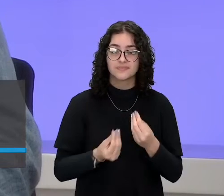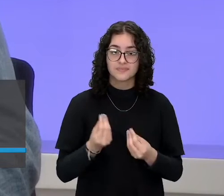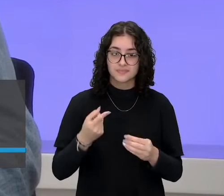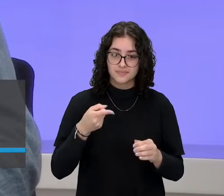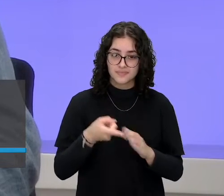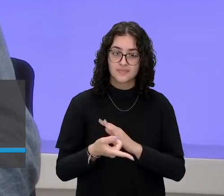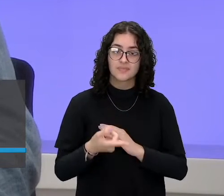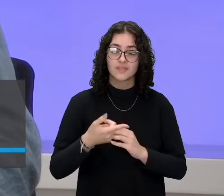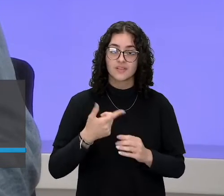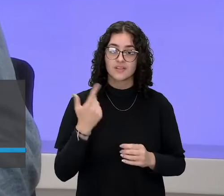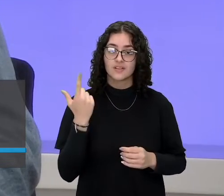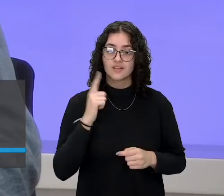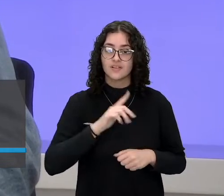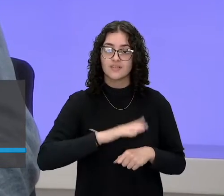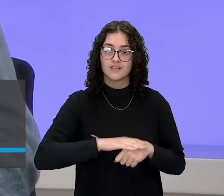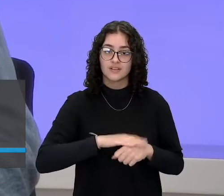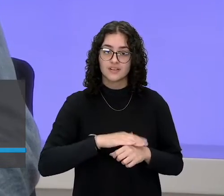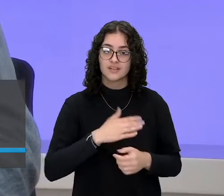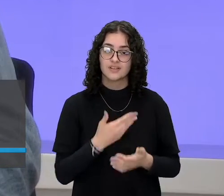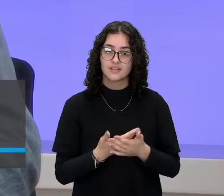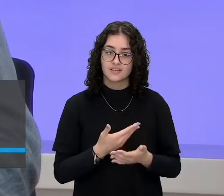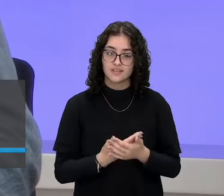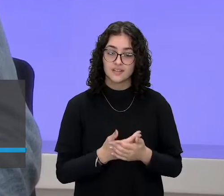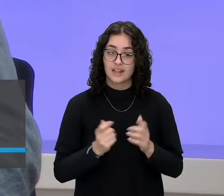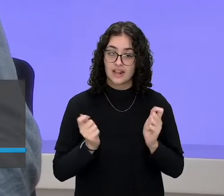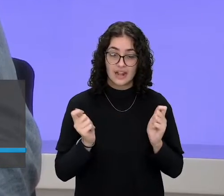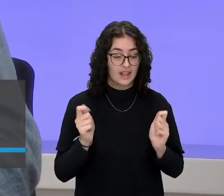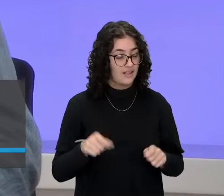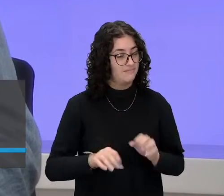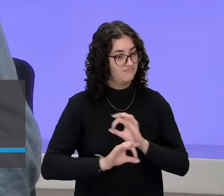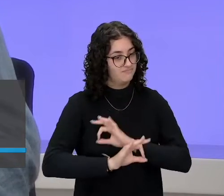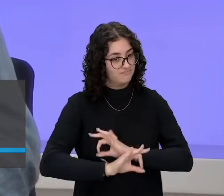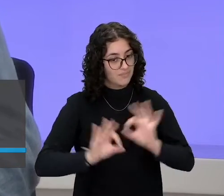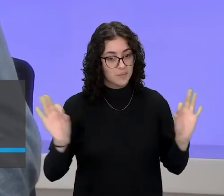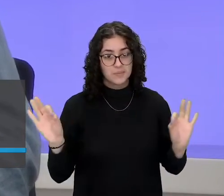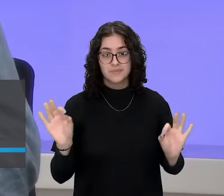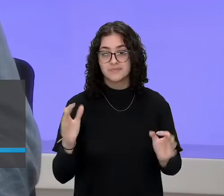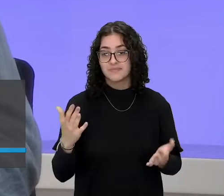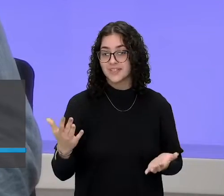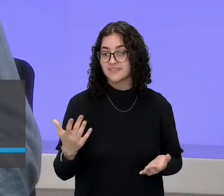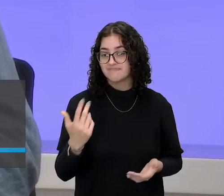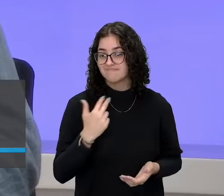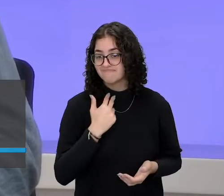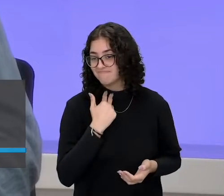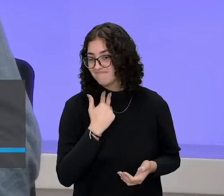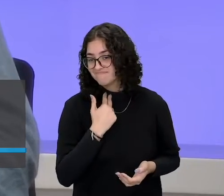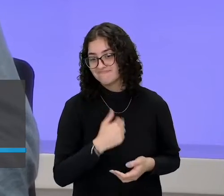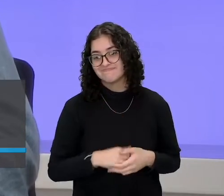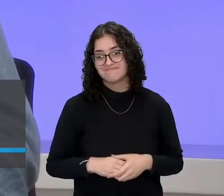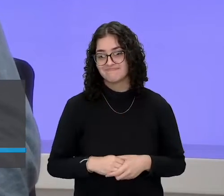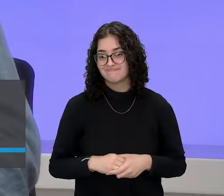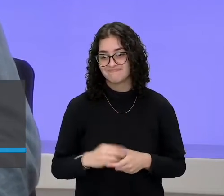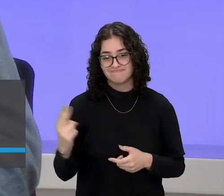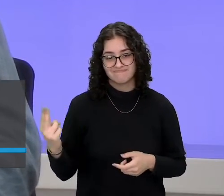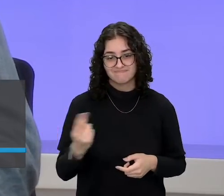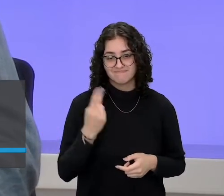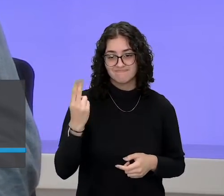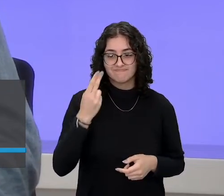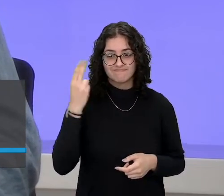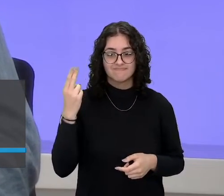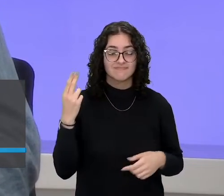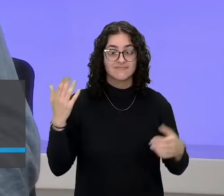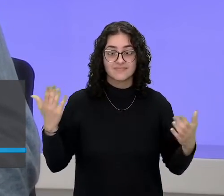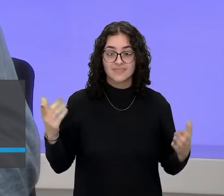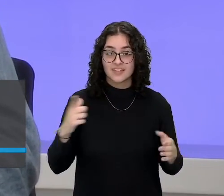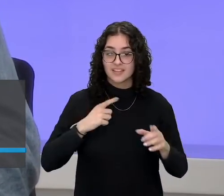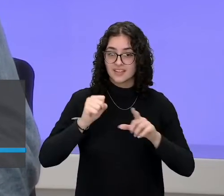a gente conseguisse fazer uma aula em campo lá, seria ótimo, mas não foi possível, tá certo? Então, a gente vai ficar com